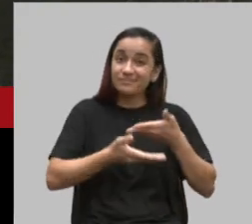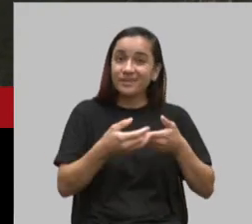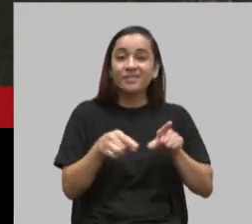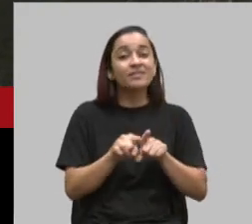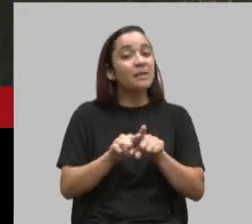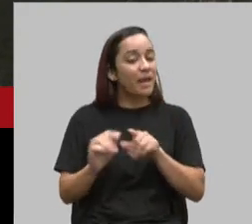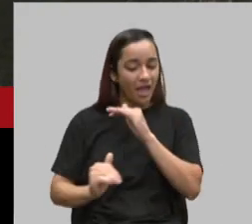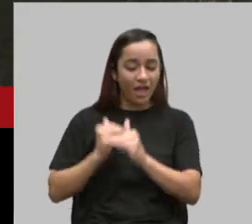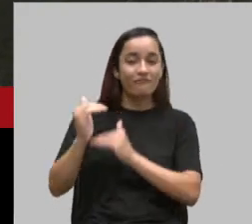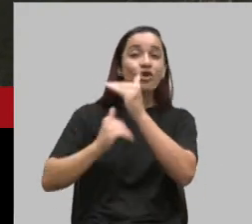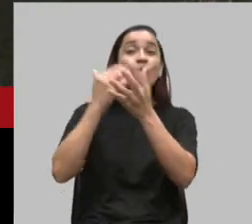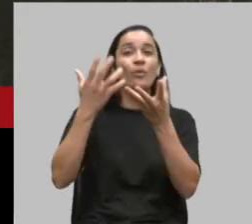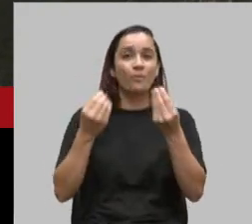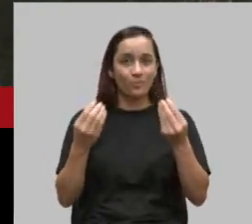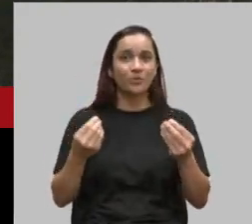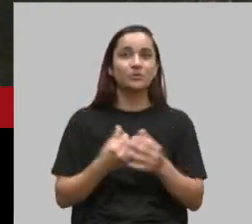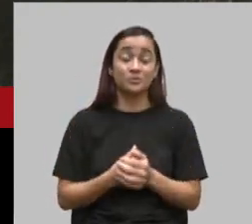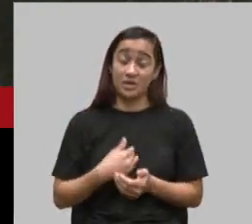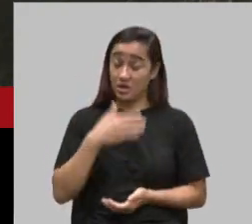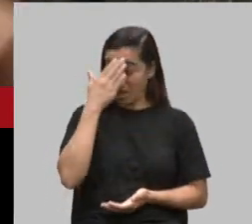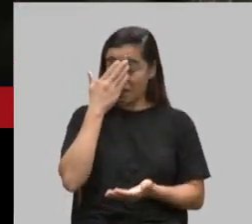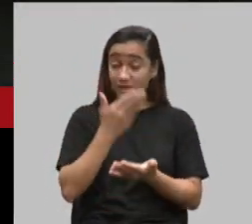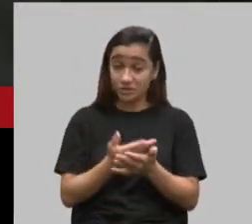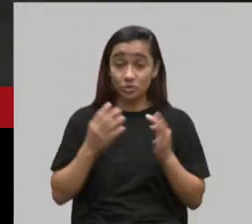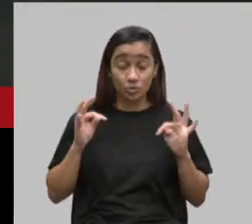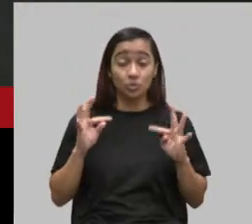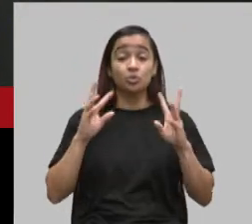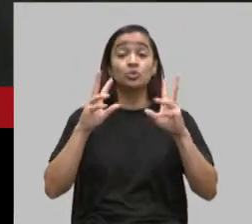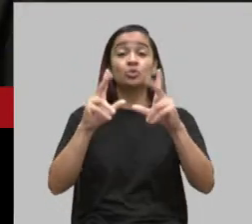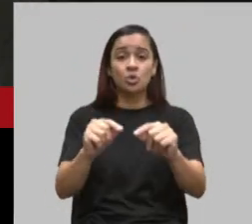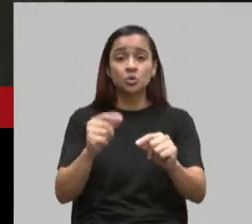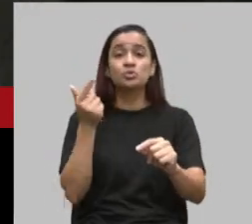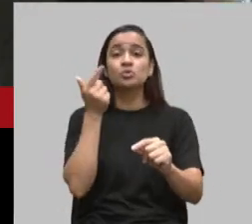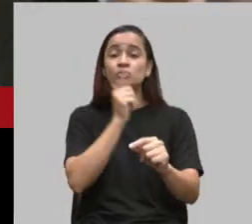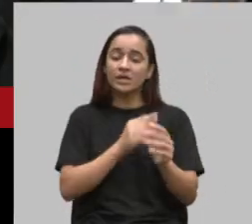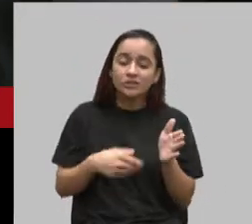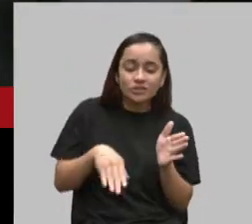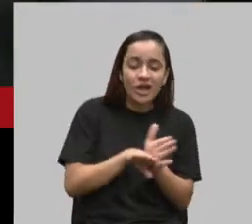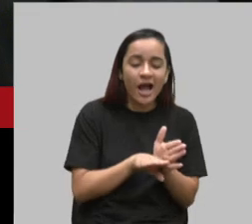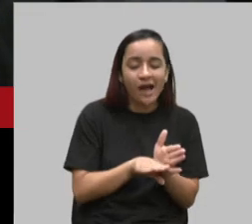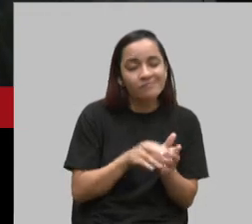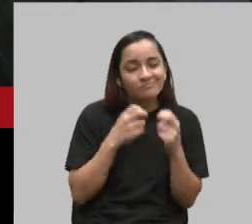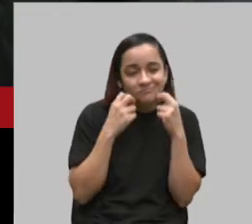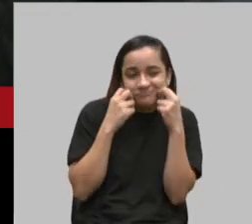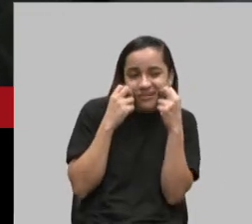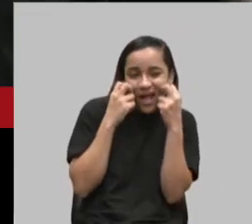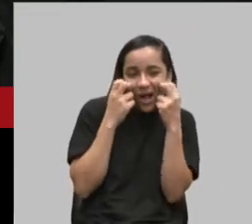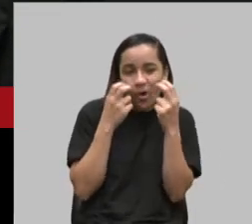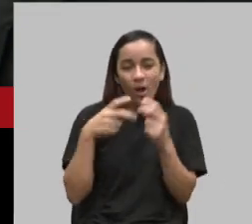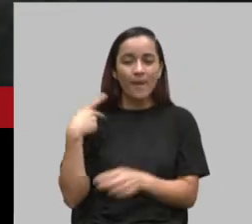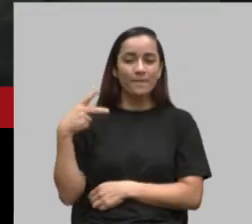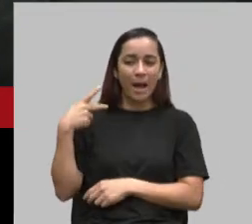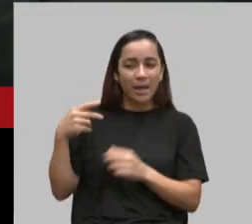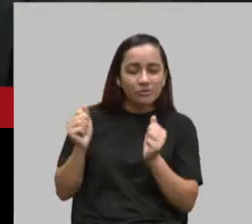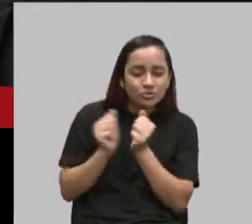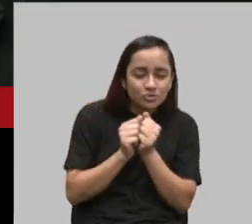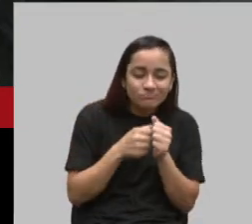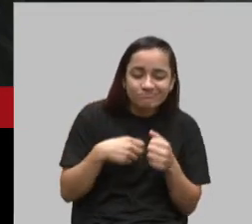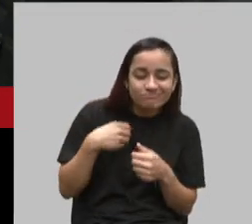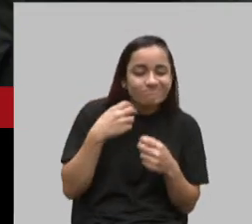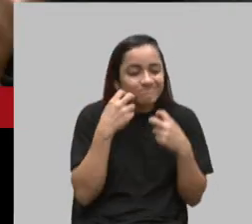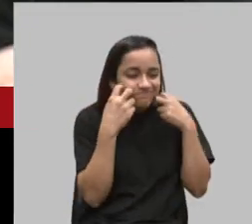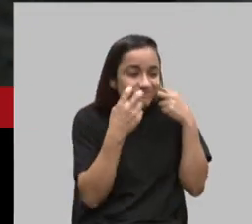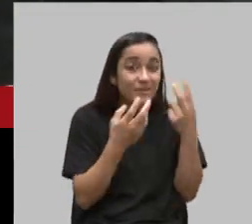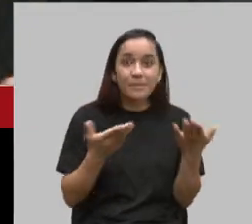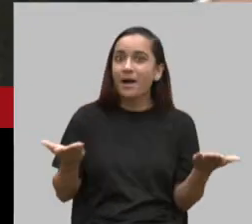muito acredito que todos eh chegaram aqui tímidos né chegaram no Parlamento tímidos e agora a